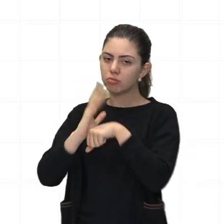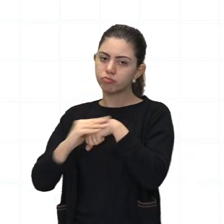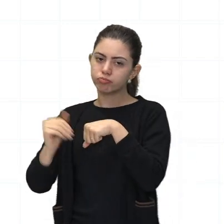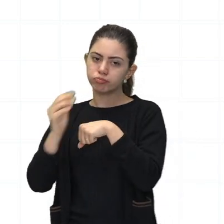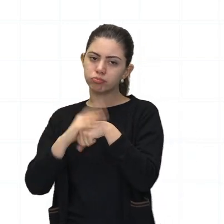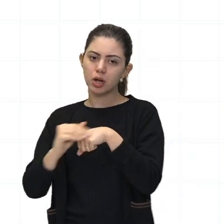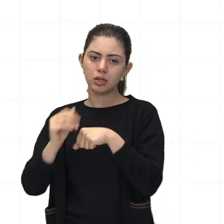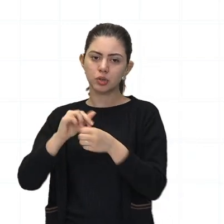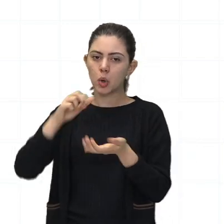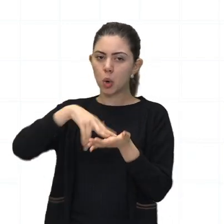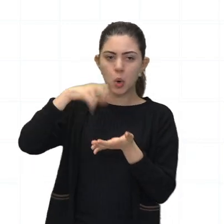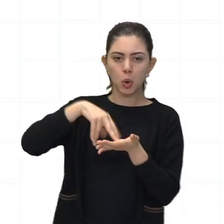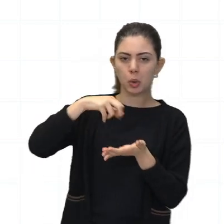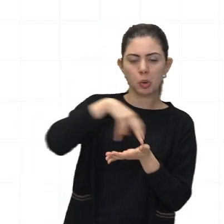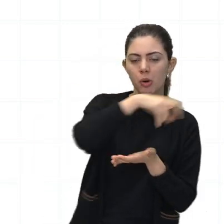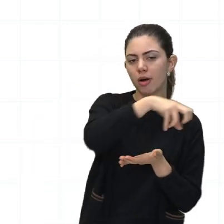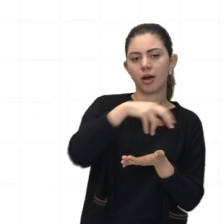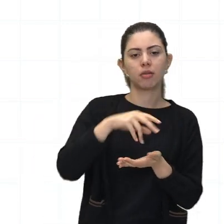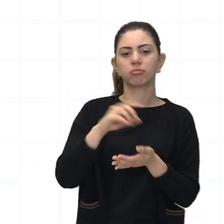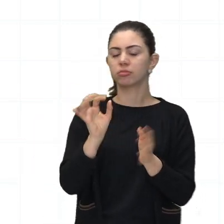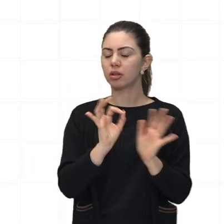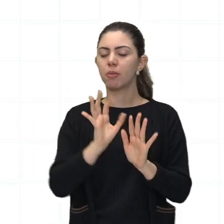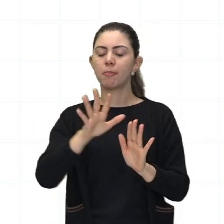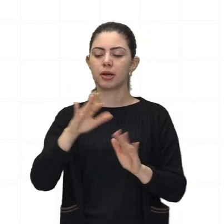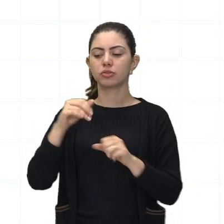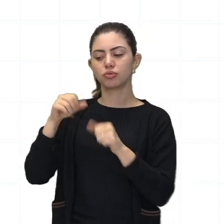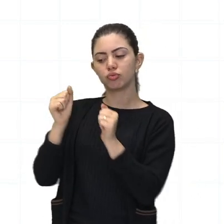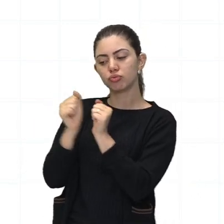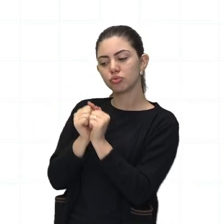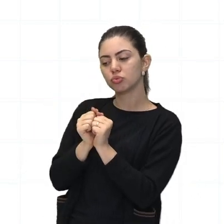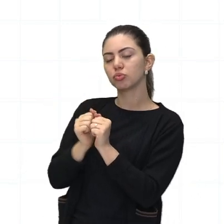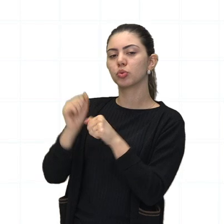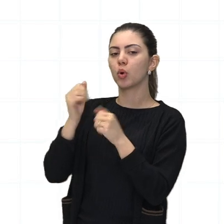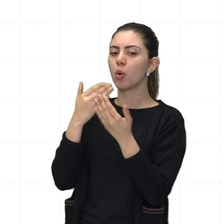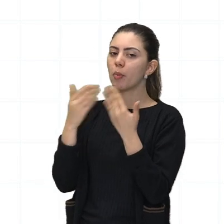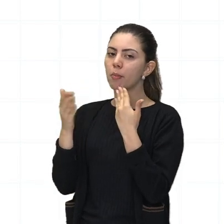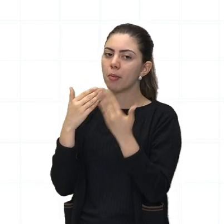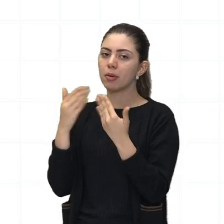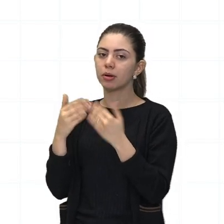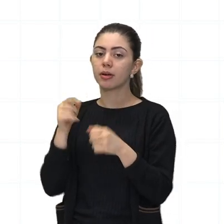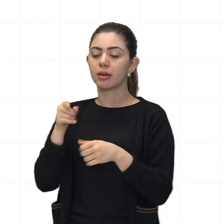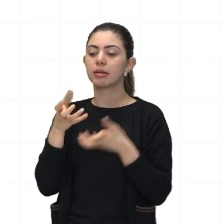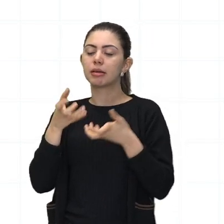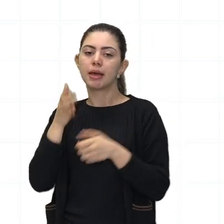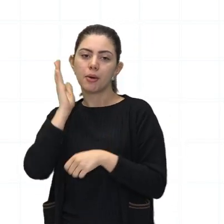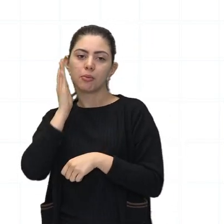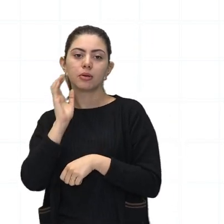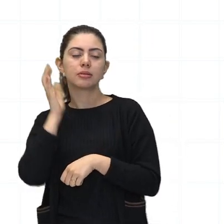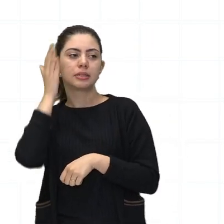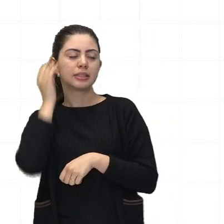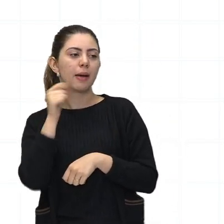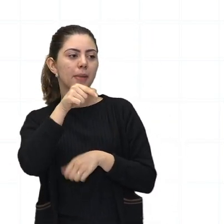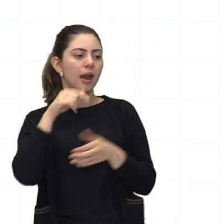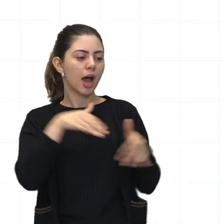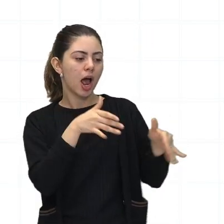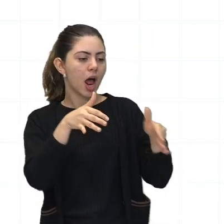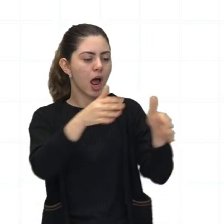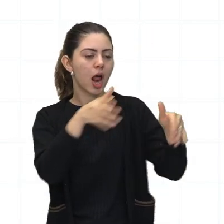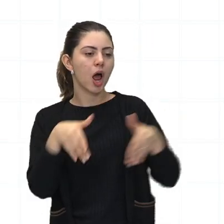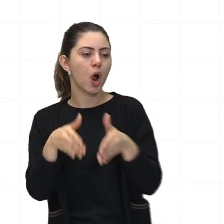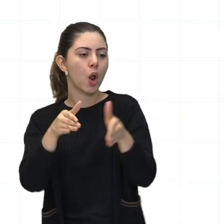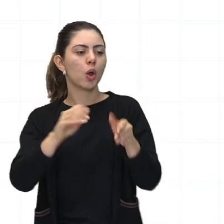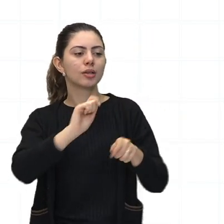pule, mas que saiba conversar. O menino quer um burrinho que saiba dizer o nome dos rios, das montanhas,